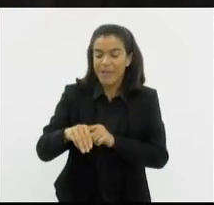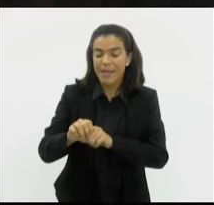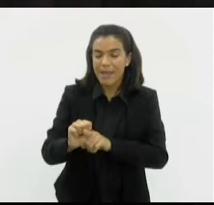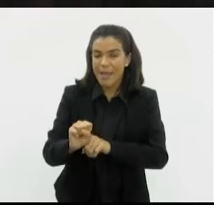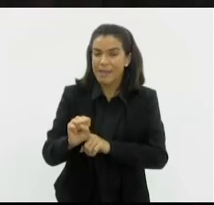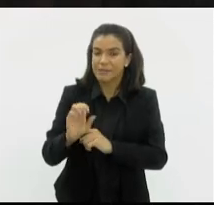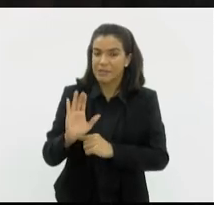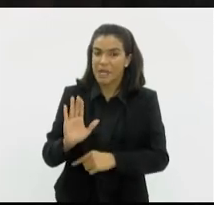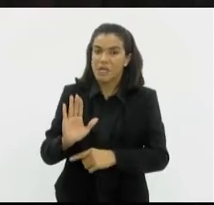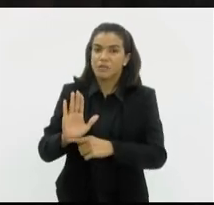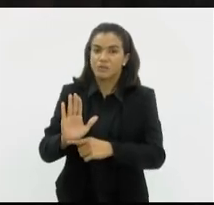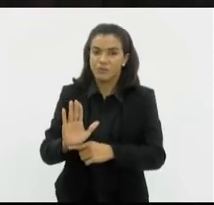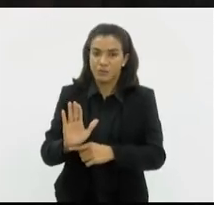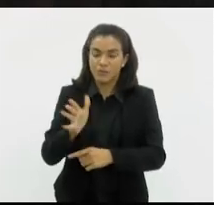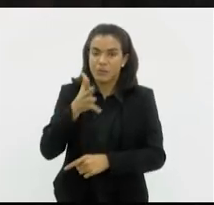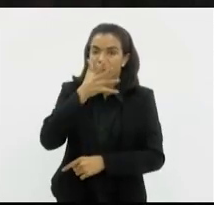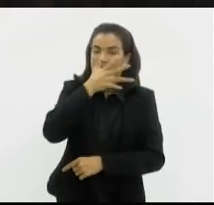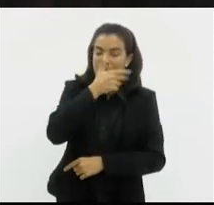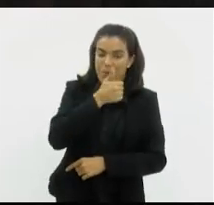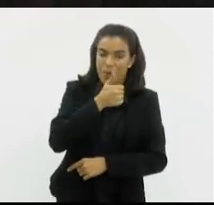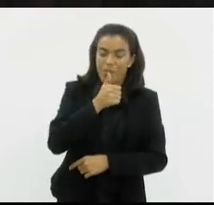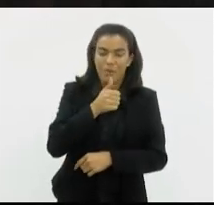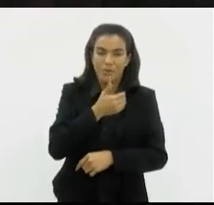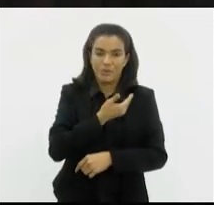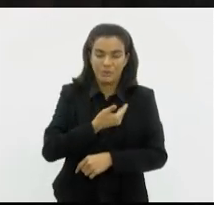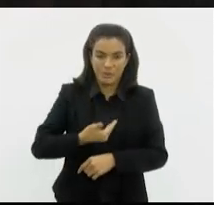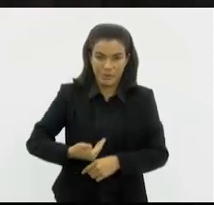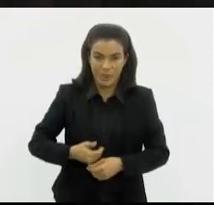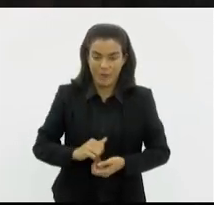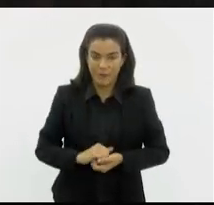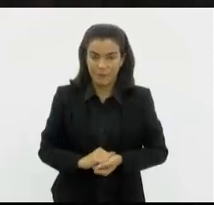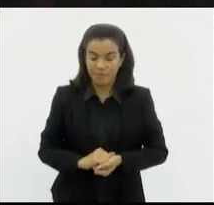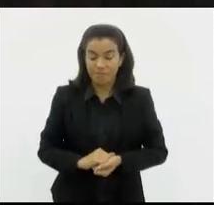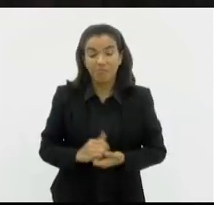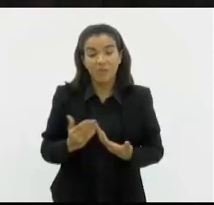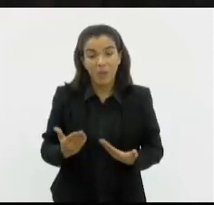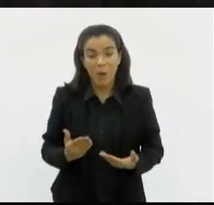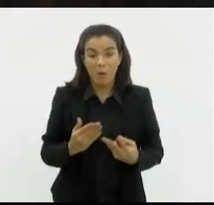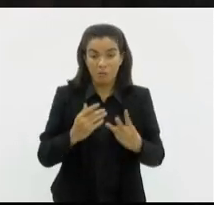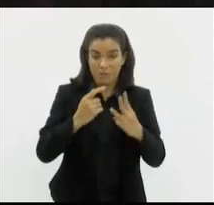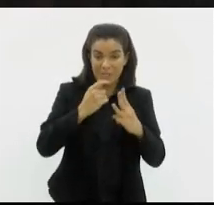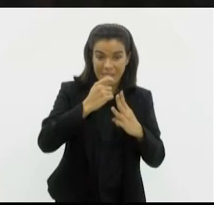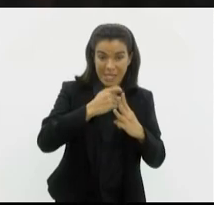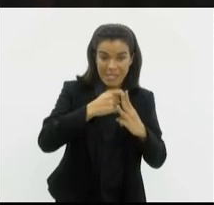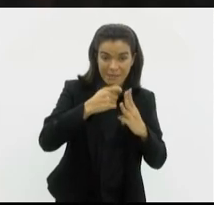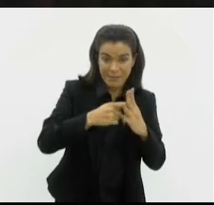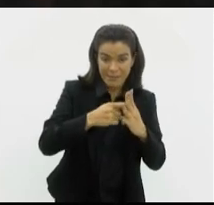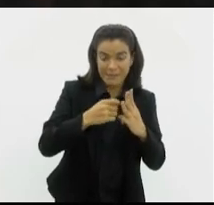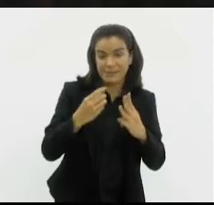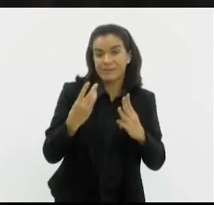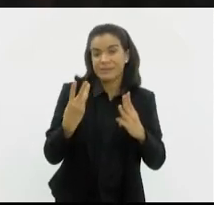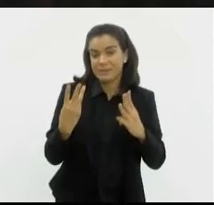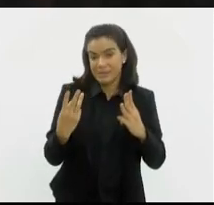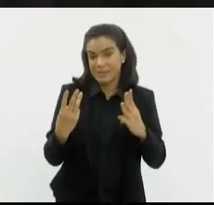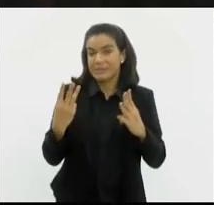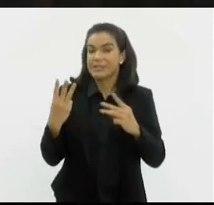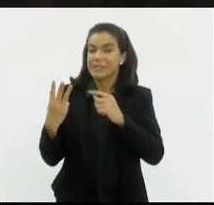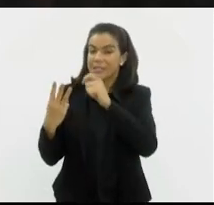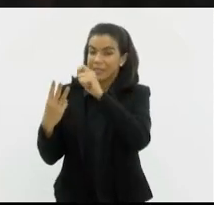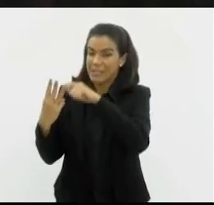o que eu posso observar é que o primeiro trimestre de